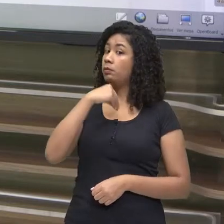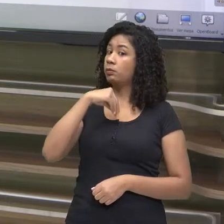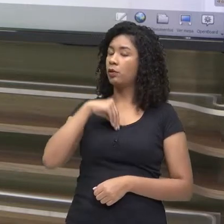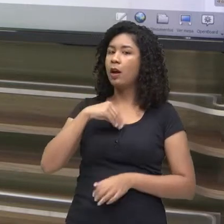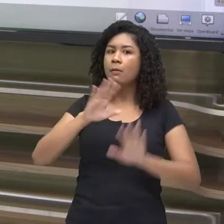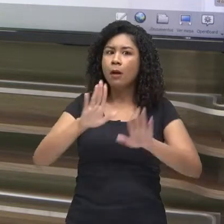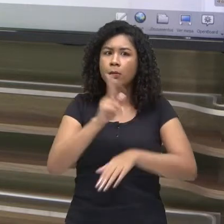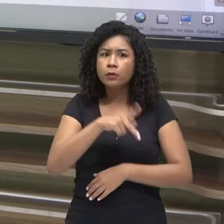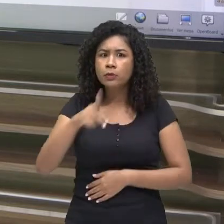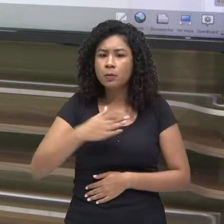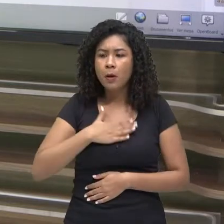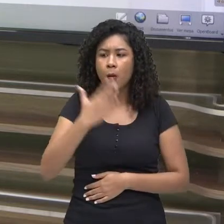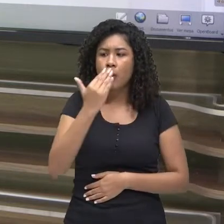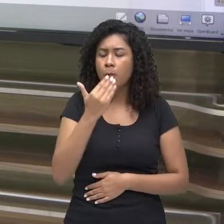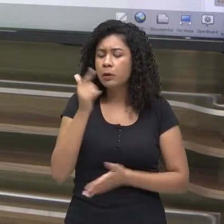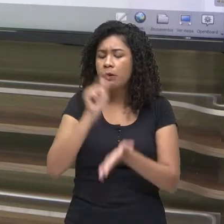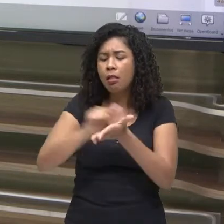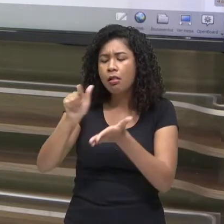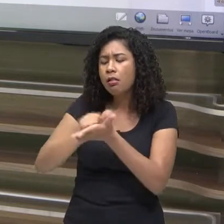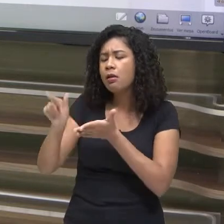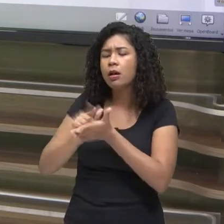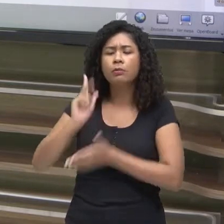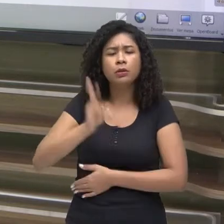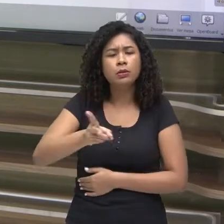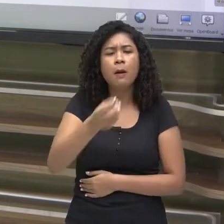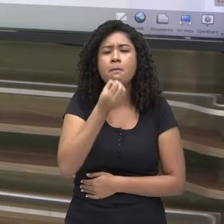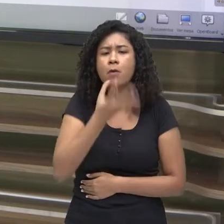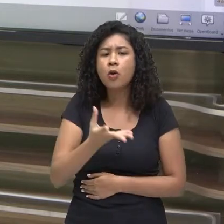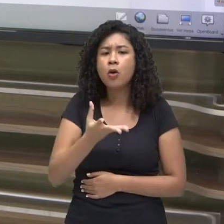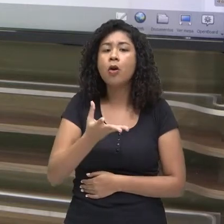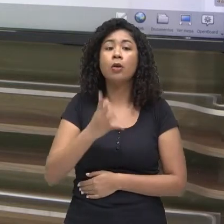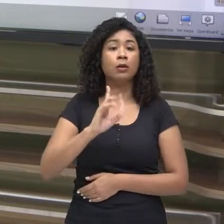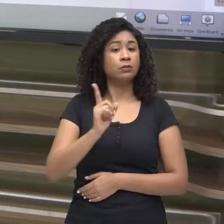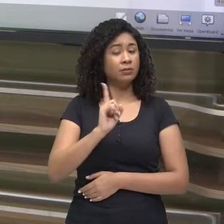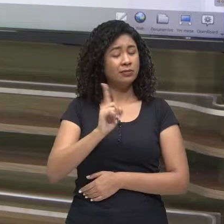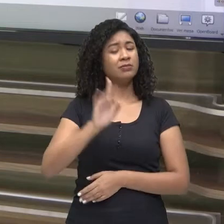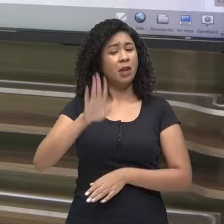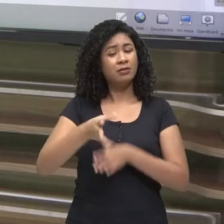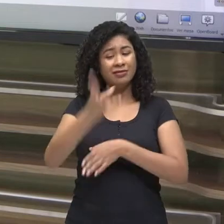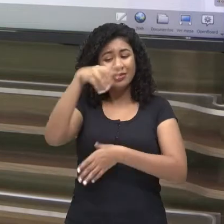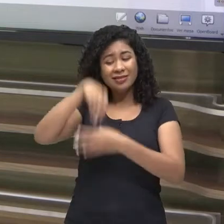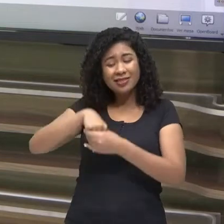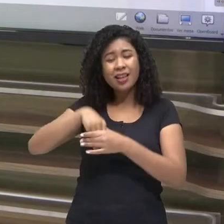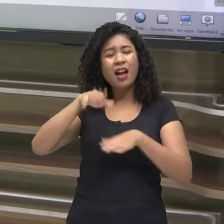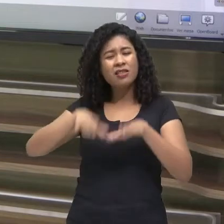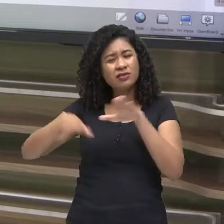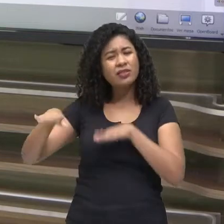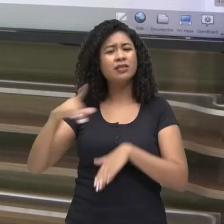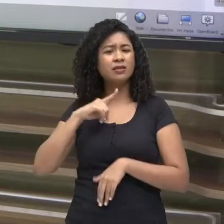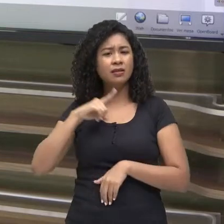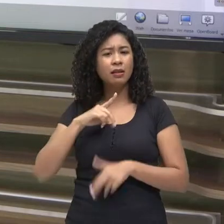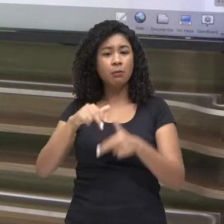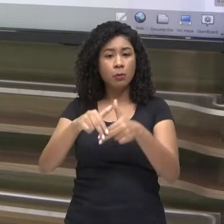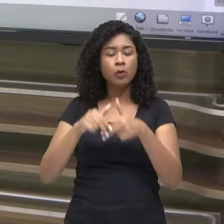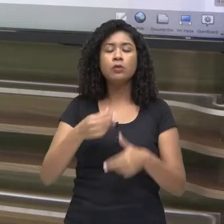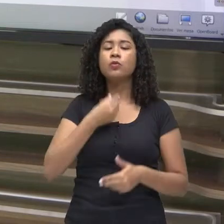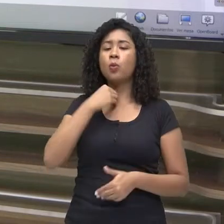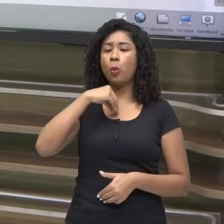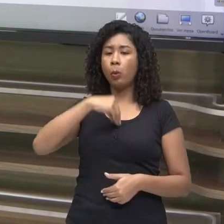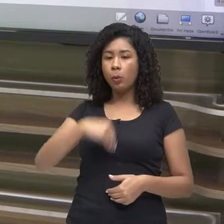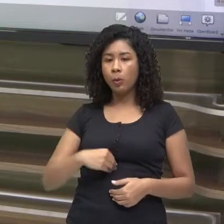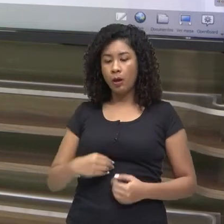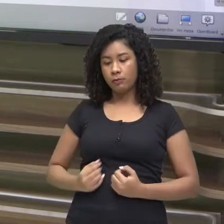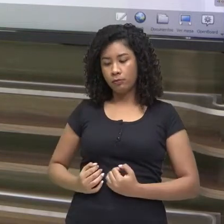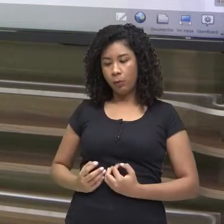estômago já consegue matar aí uma boa parte, tá? E essa acidez deve-se à presença do ácido